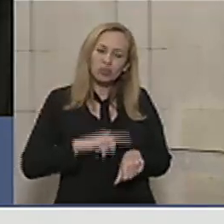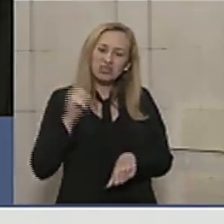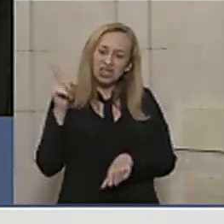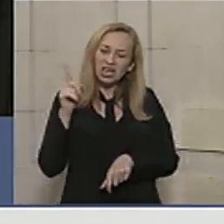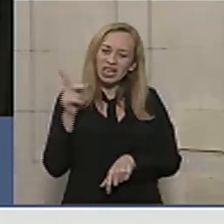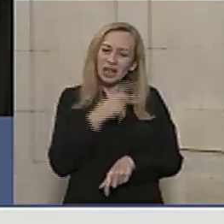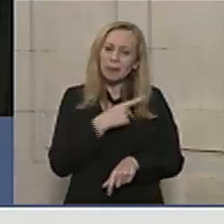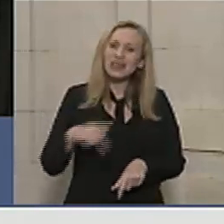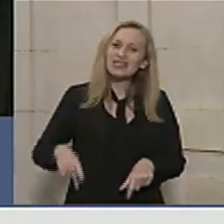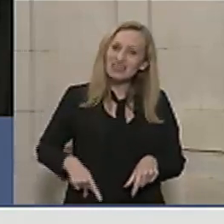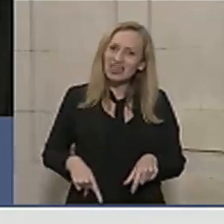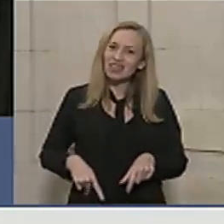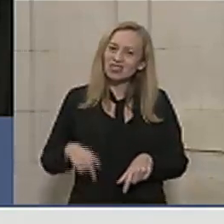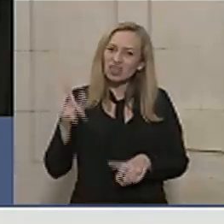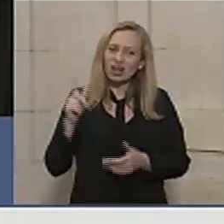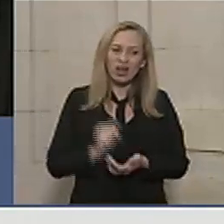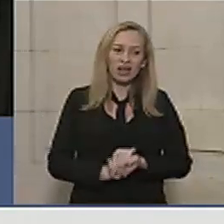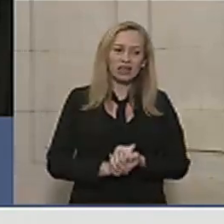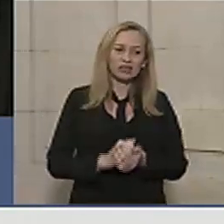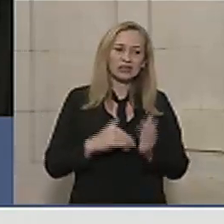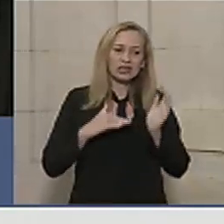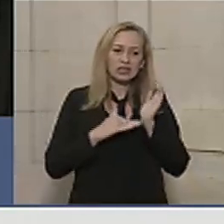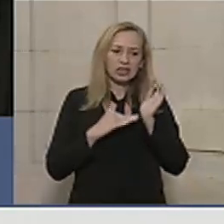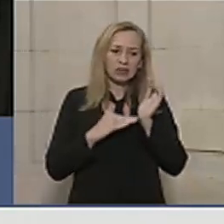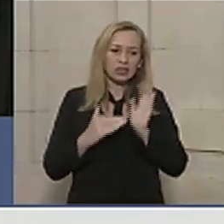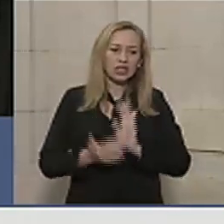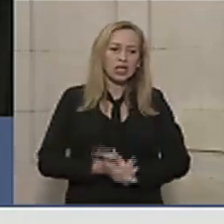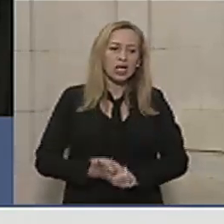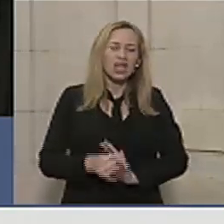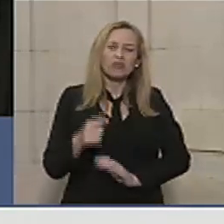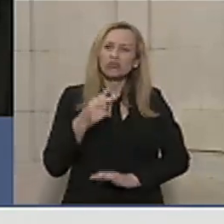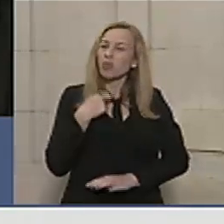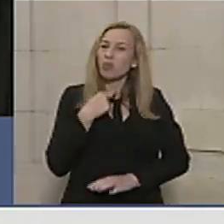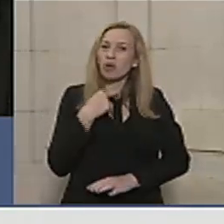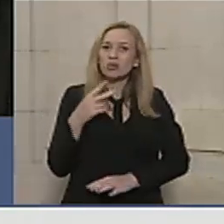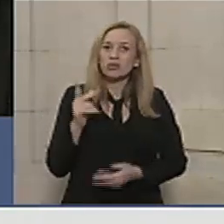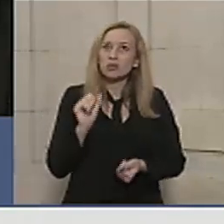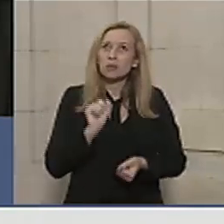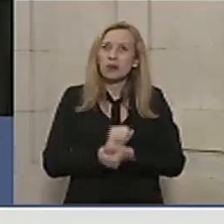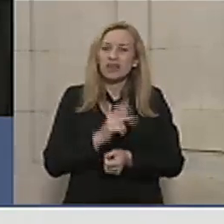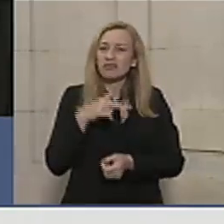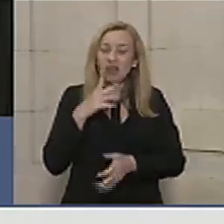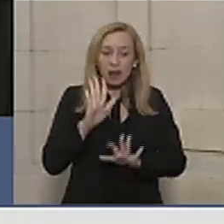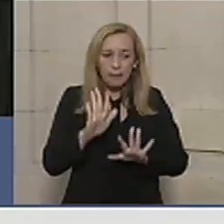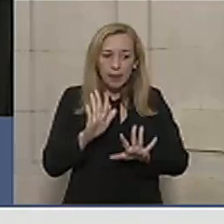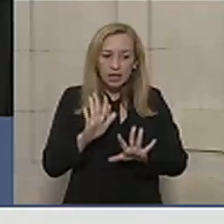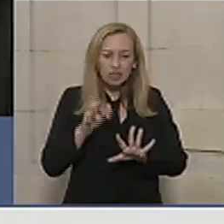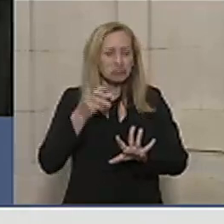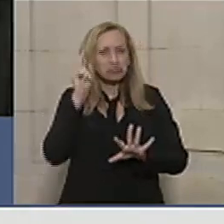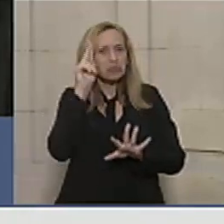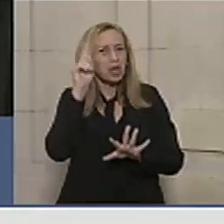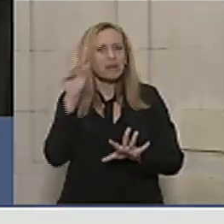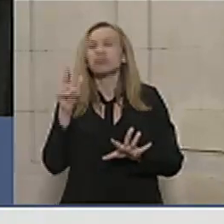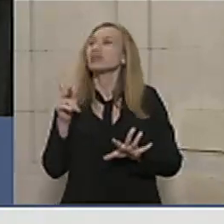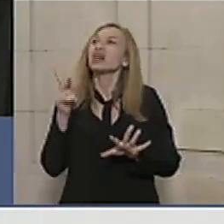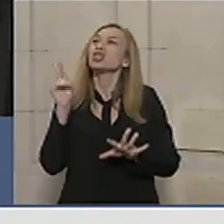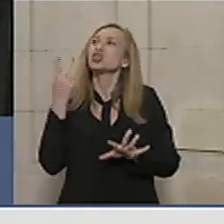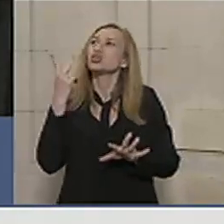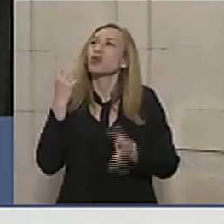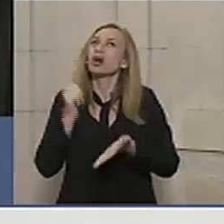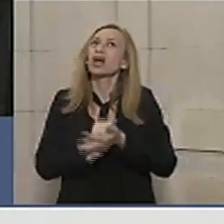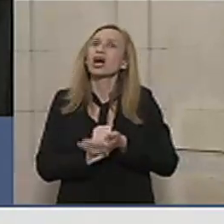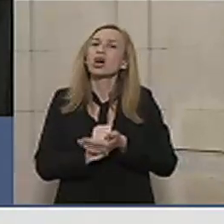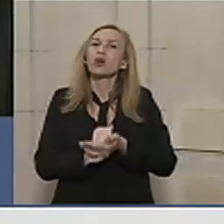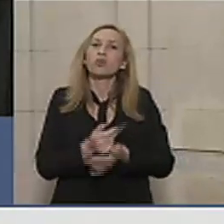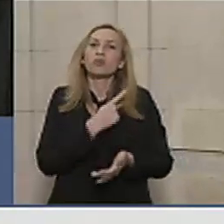Câmara. E eu não posso deixar de fazer esse registro, presidente, porque eu não lembro da história, deputado Marcos, de um presidente não ser